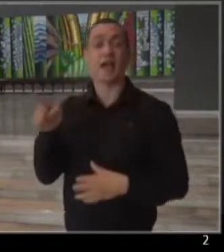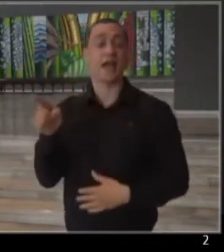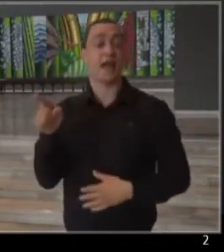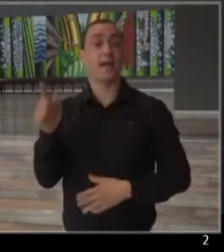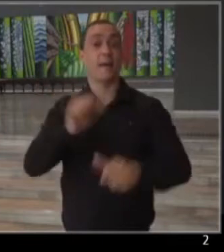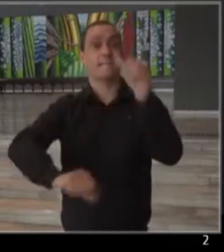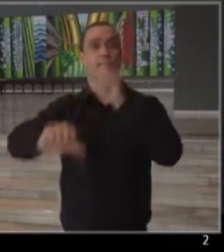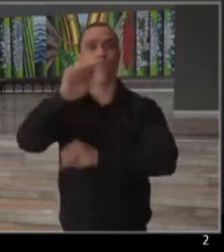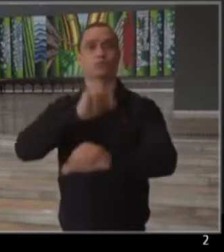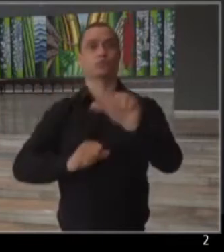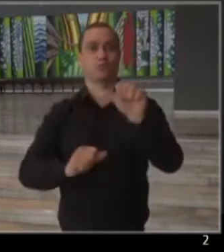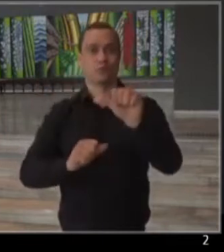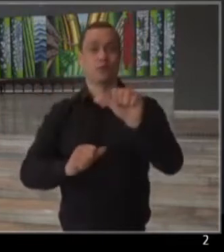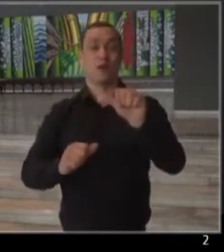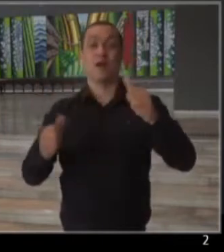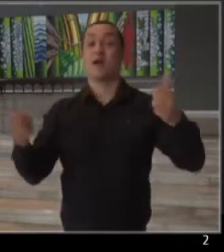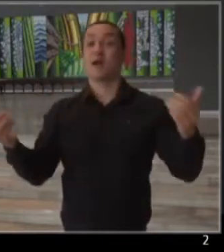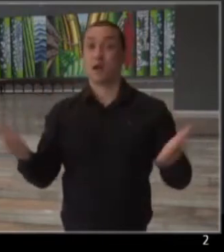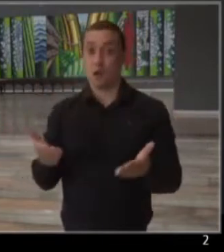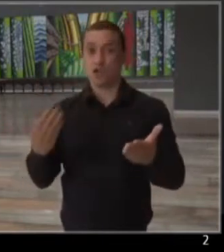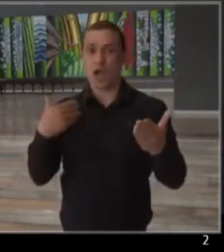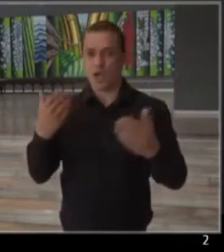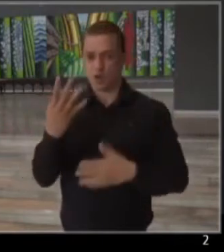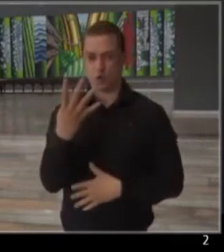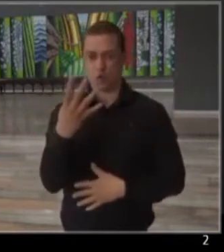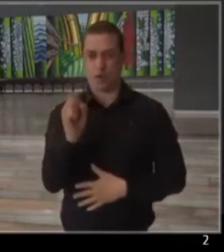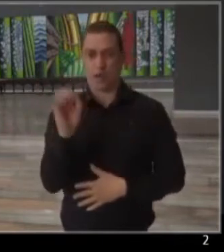uma mudança nessa realidade, menos de